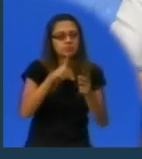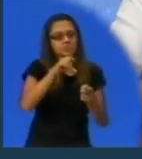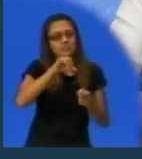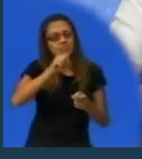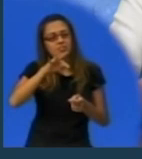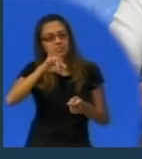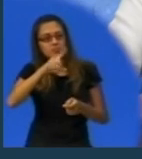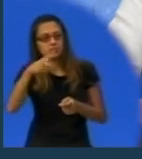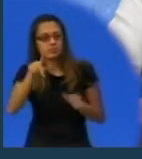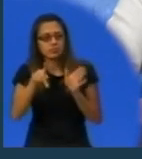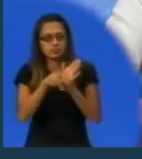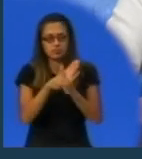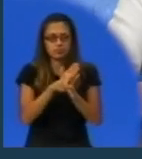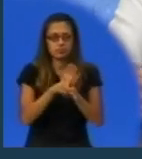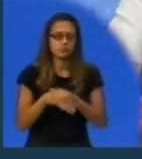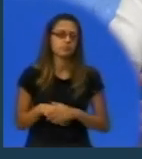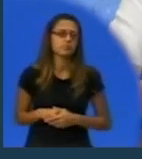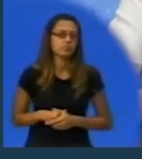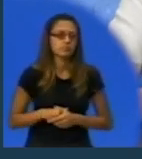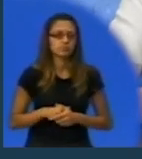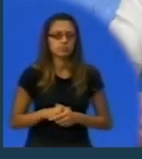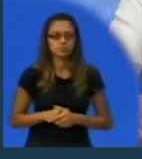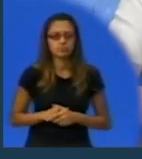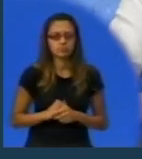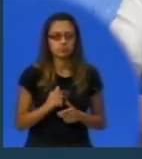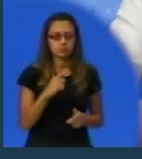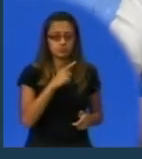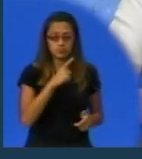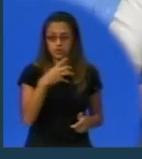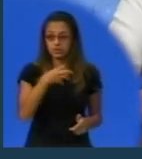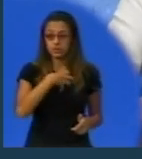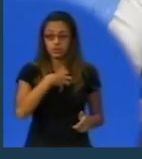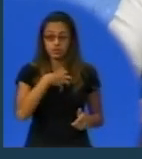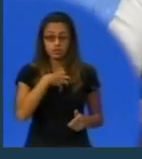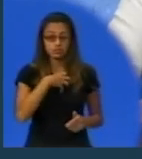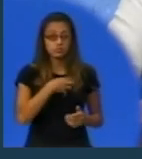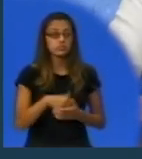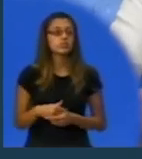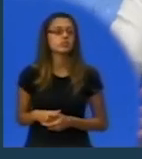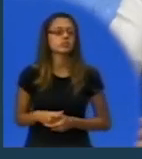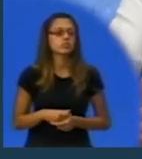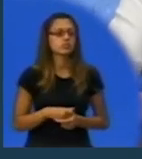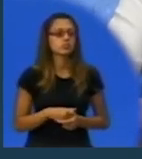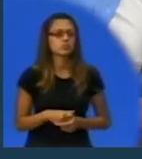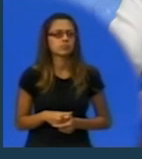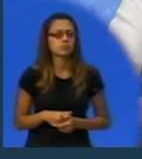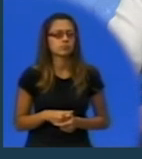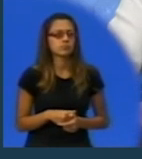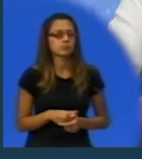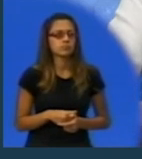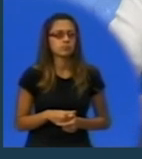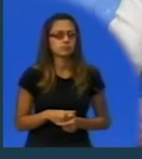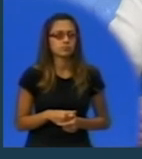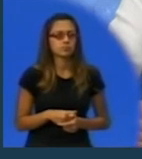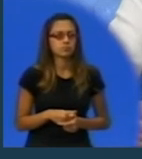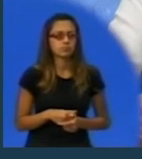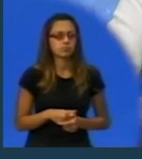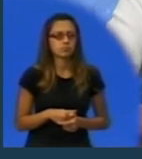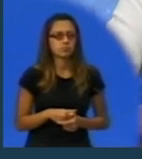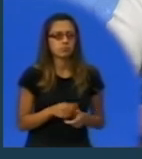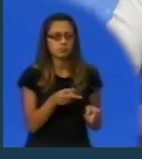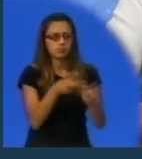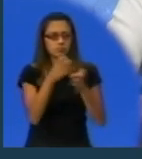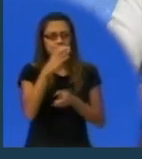dado apresenta. Bom, aí nós temos como característica dessa distribuição normal uma tendência de centralidade